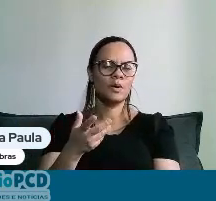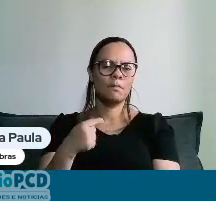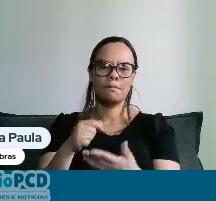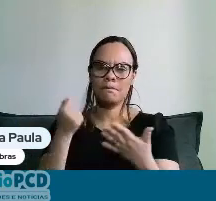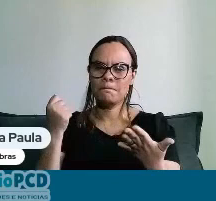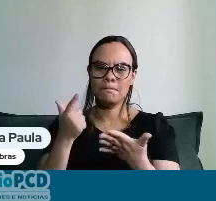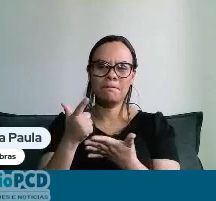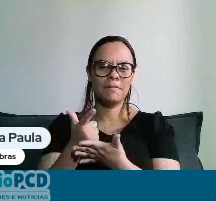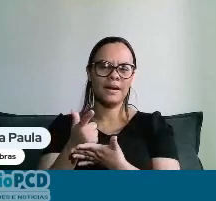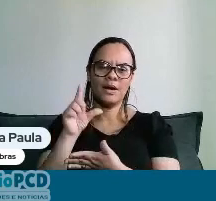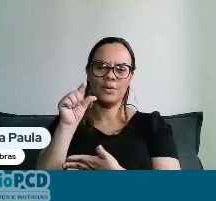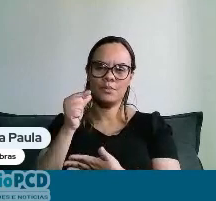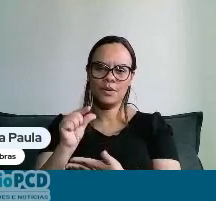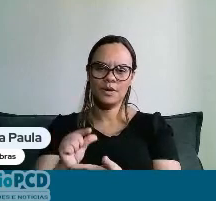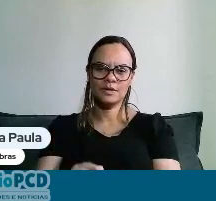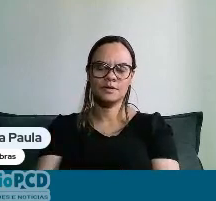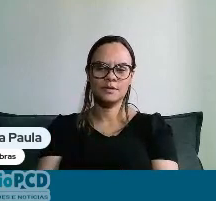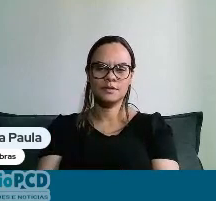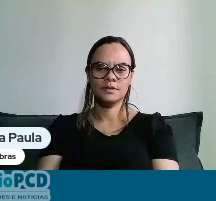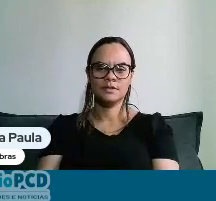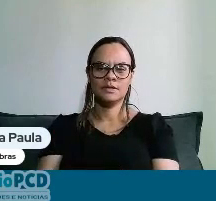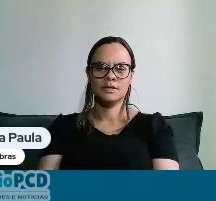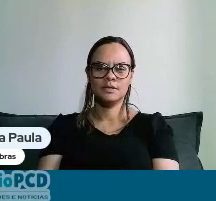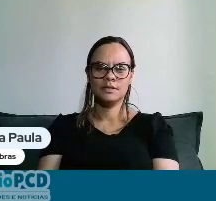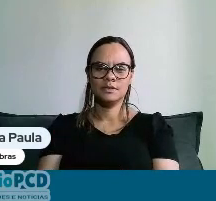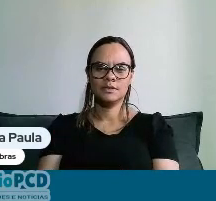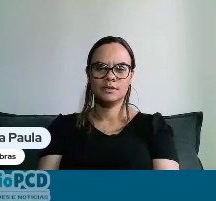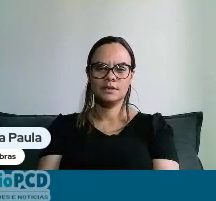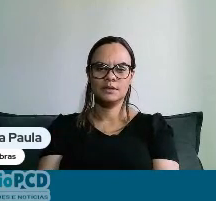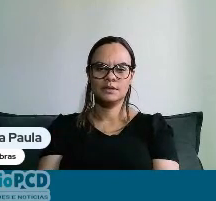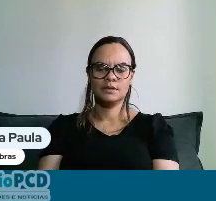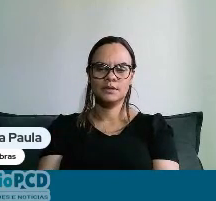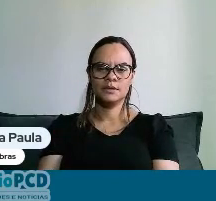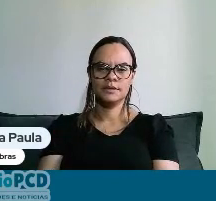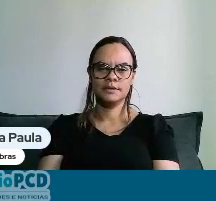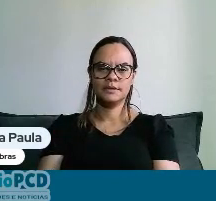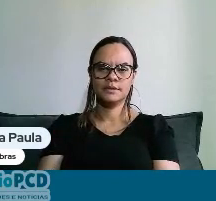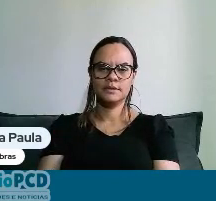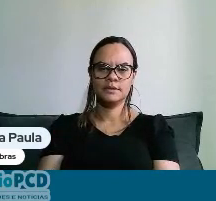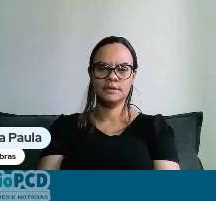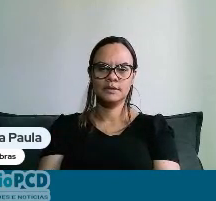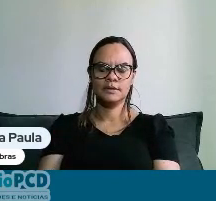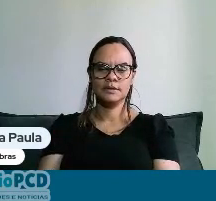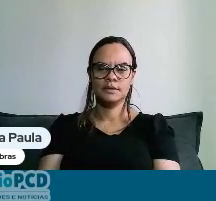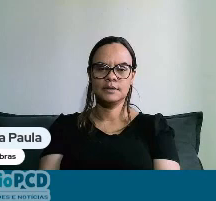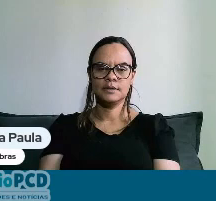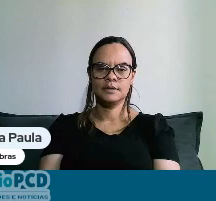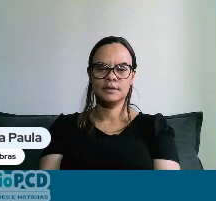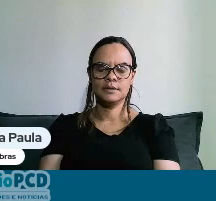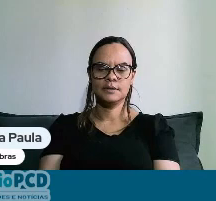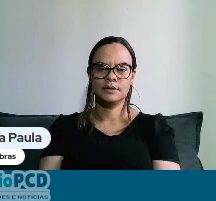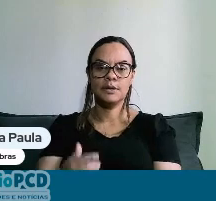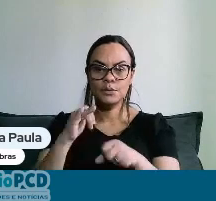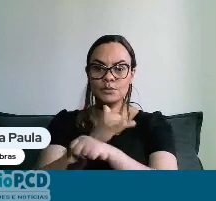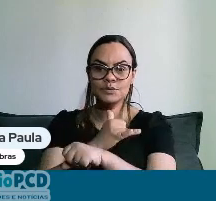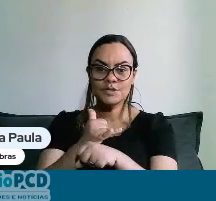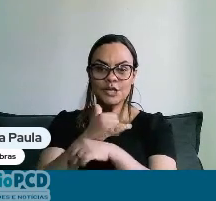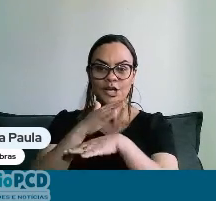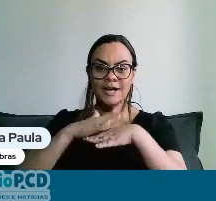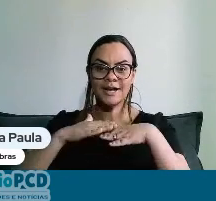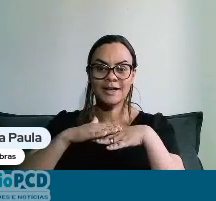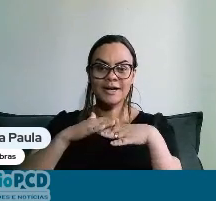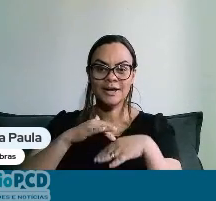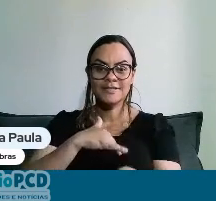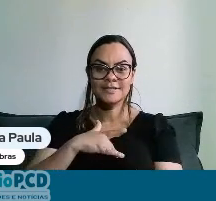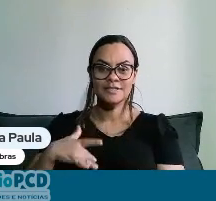pode pagar, é um exame que não custa caro, uma medida assim de carinho que você tem pela